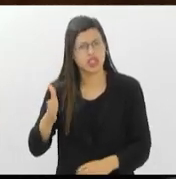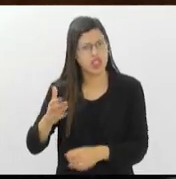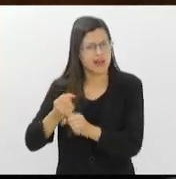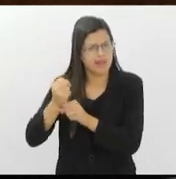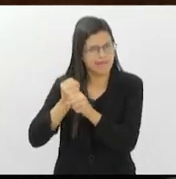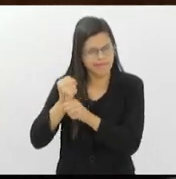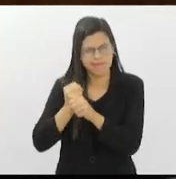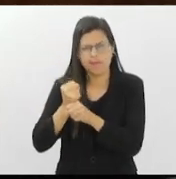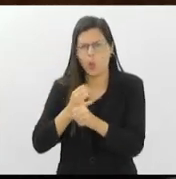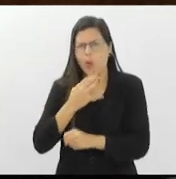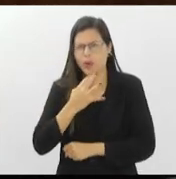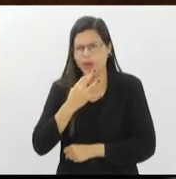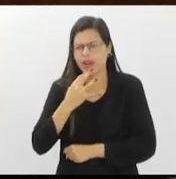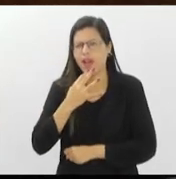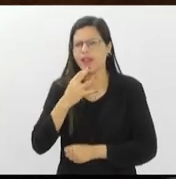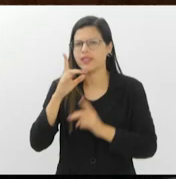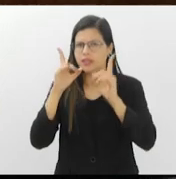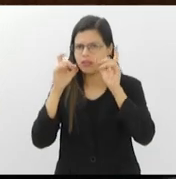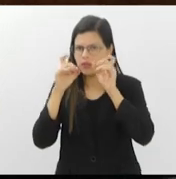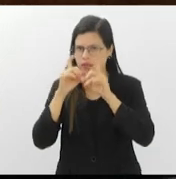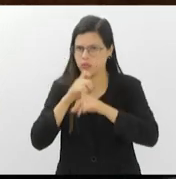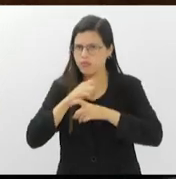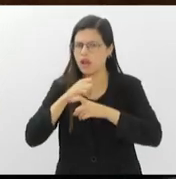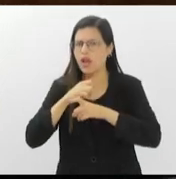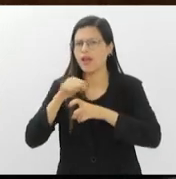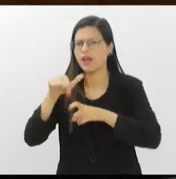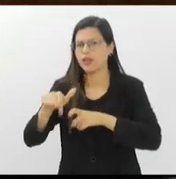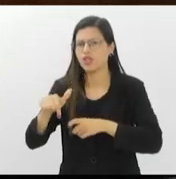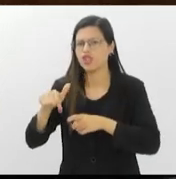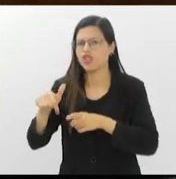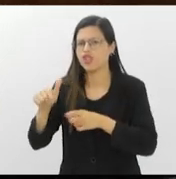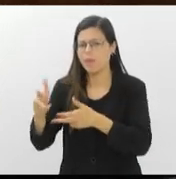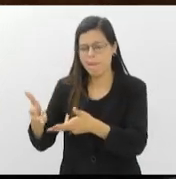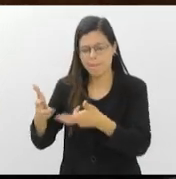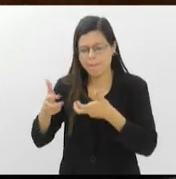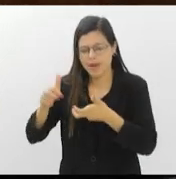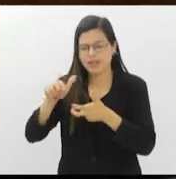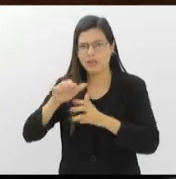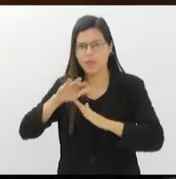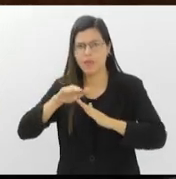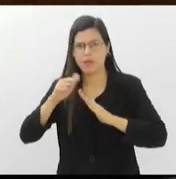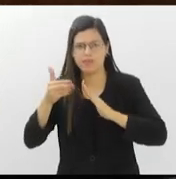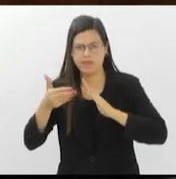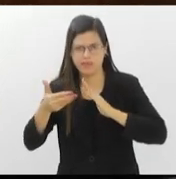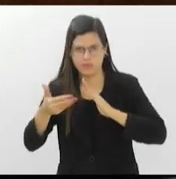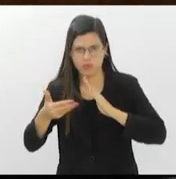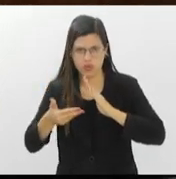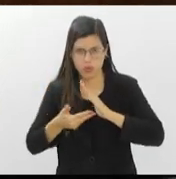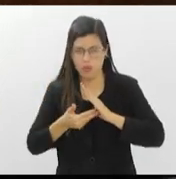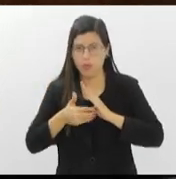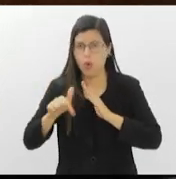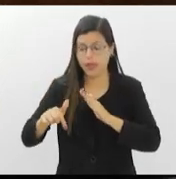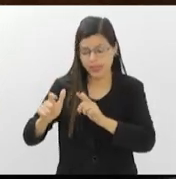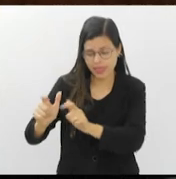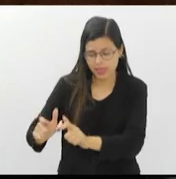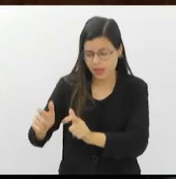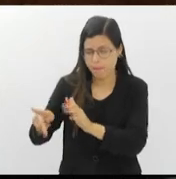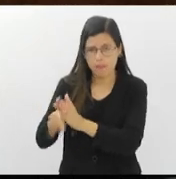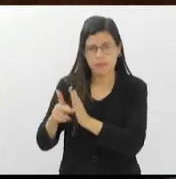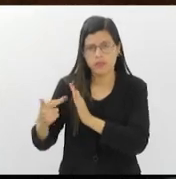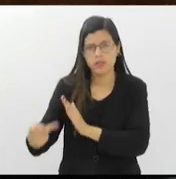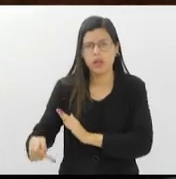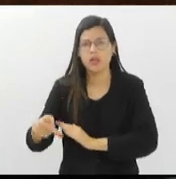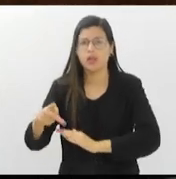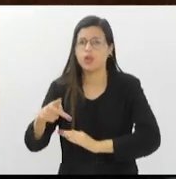da dificuldade do reconhecimento dos quilombolas por suas terras e cultura e tradição, não só no Rio, como